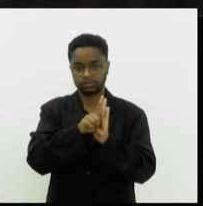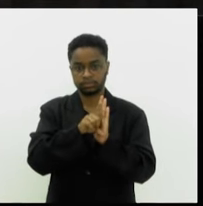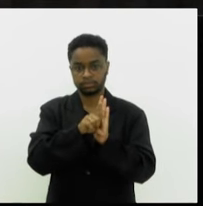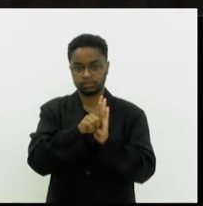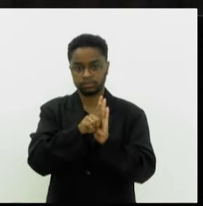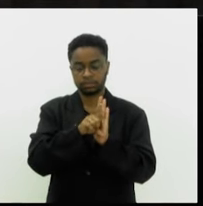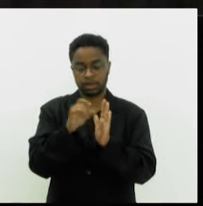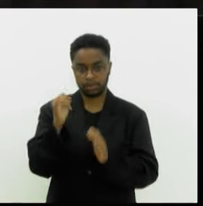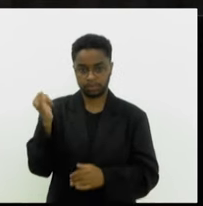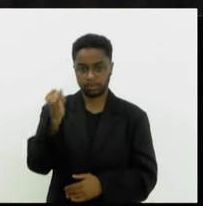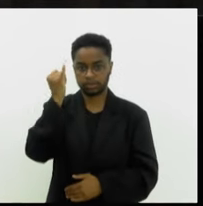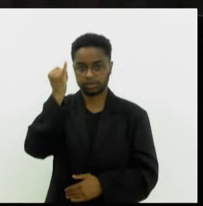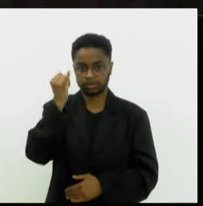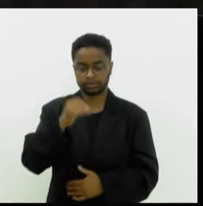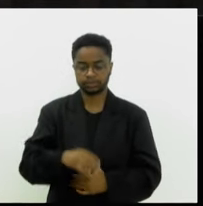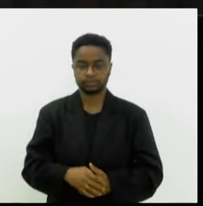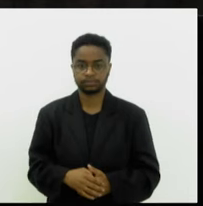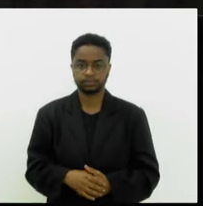muito importante,